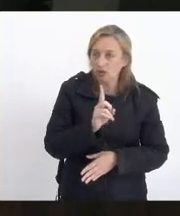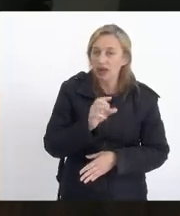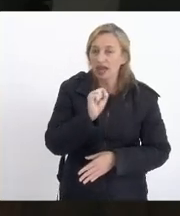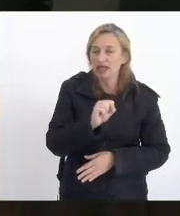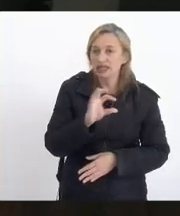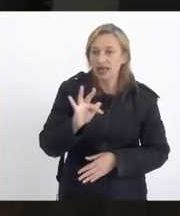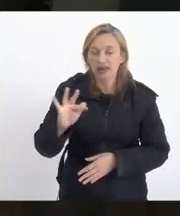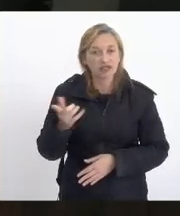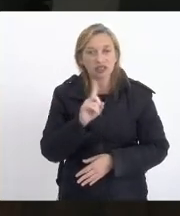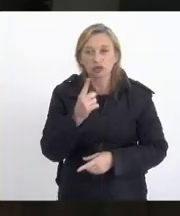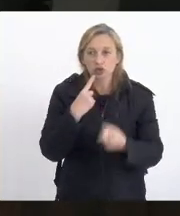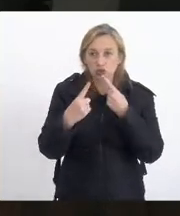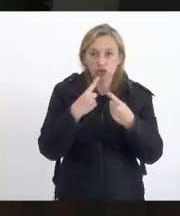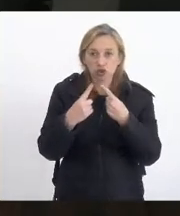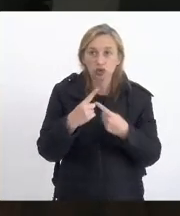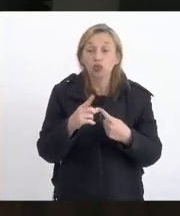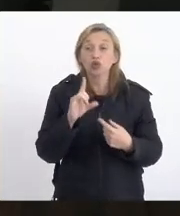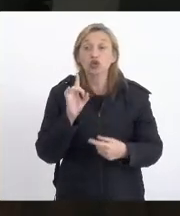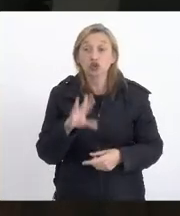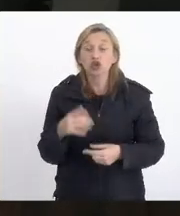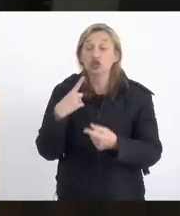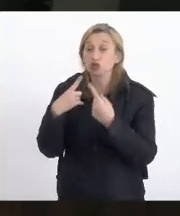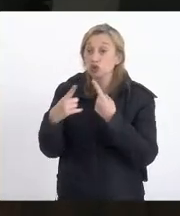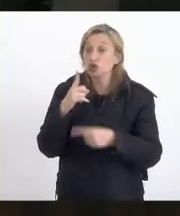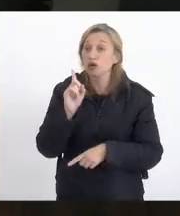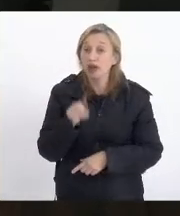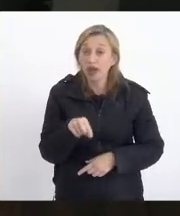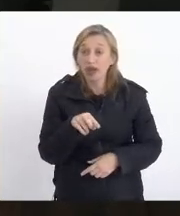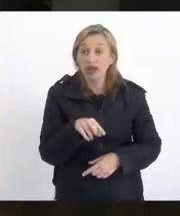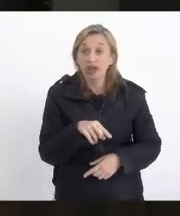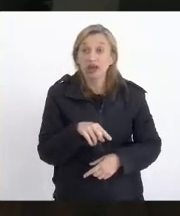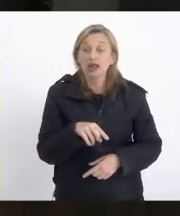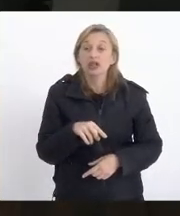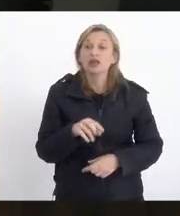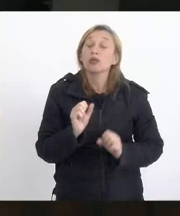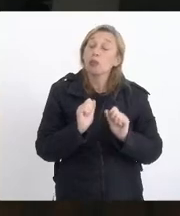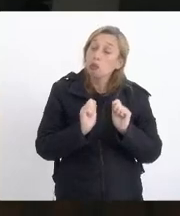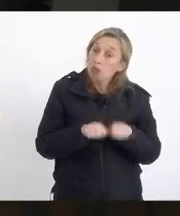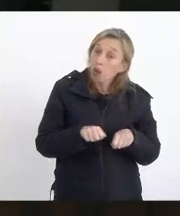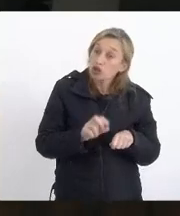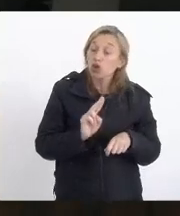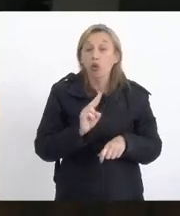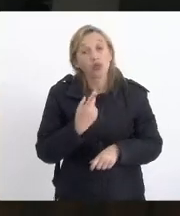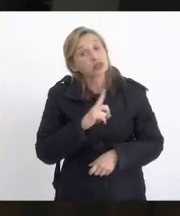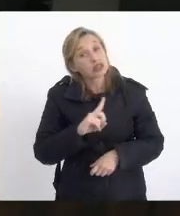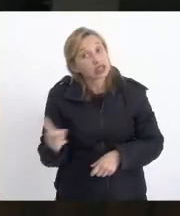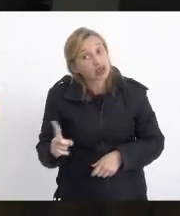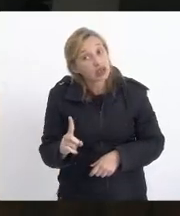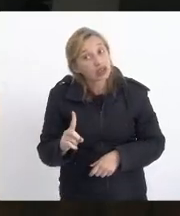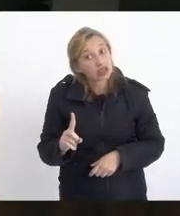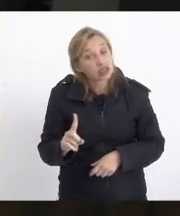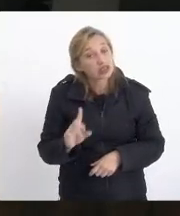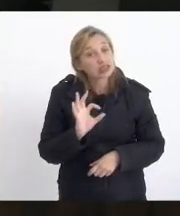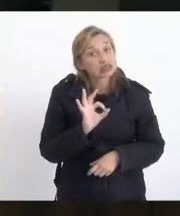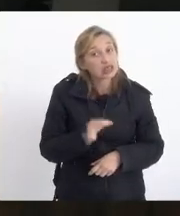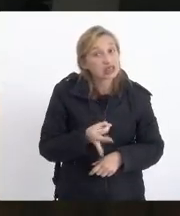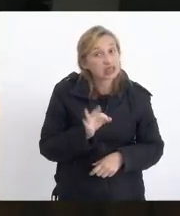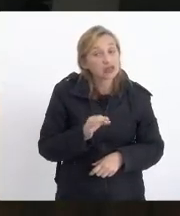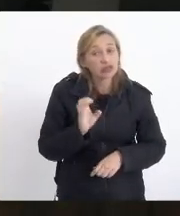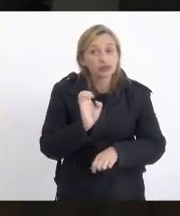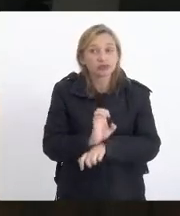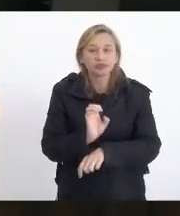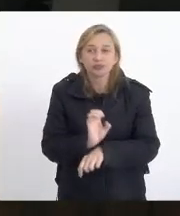não discutiu isso. O que o STF discutiu é se pode ou não, concorrentemente, o